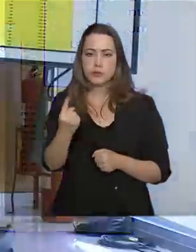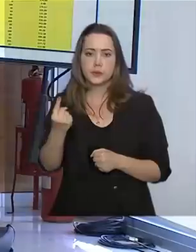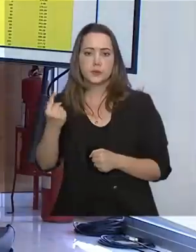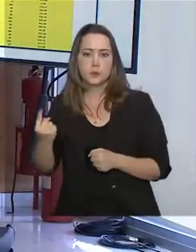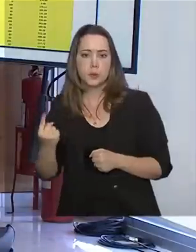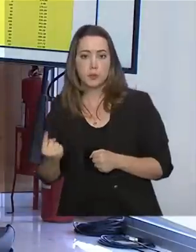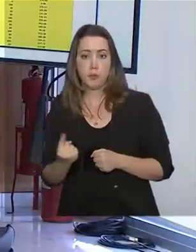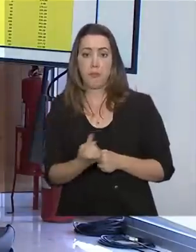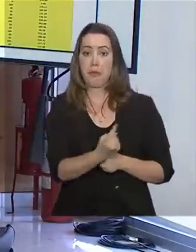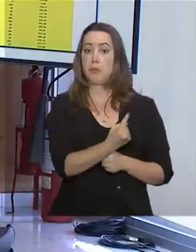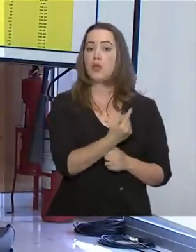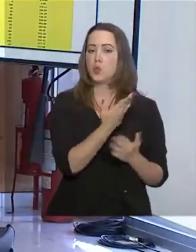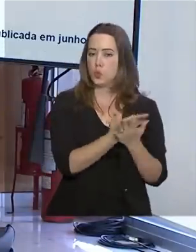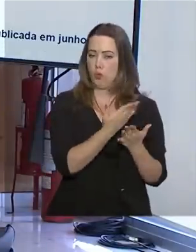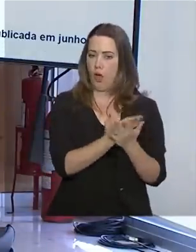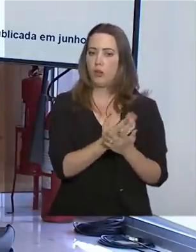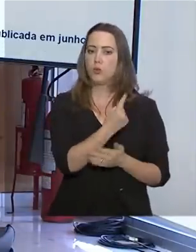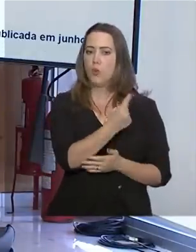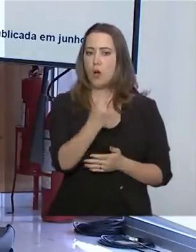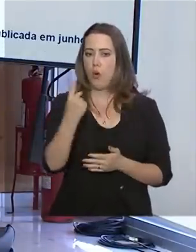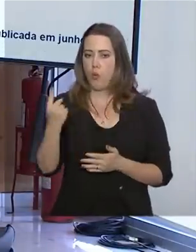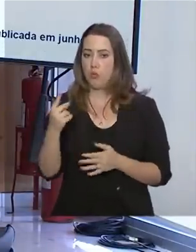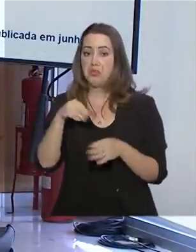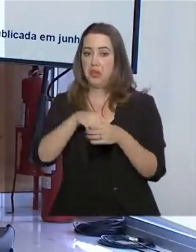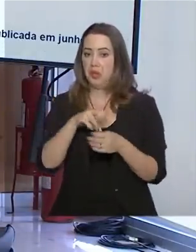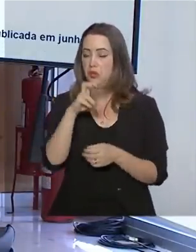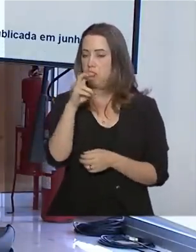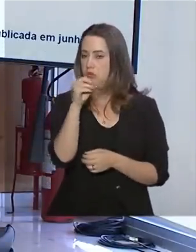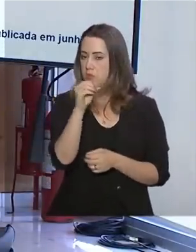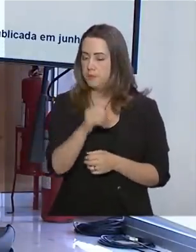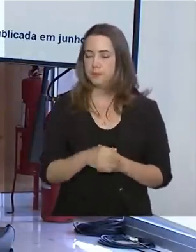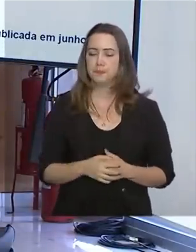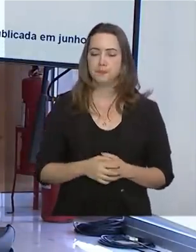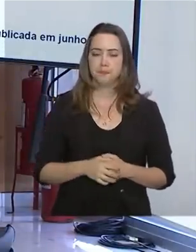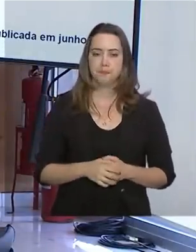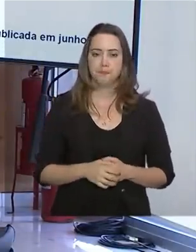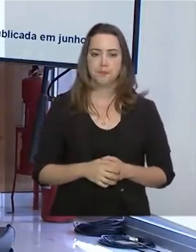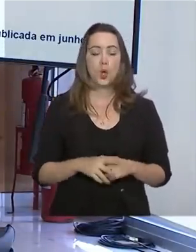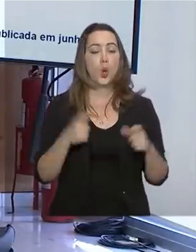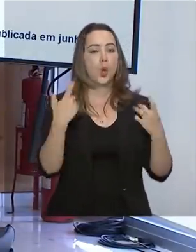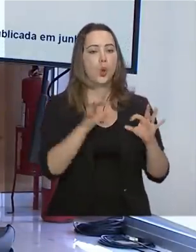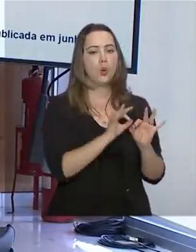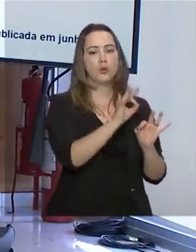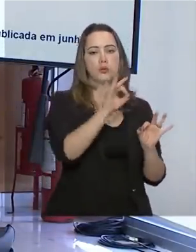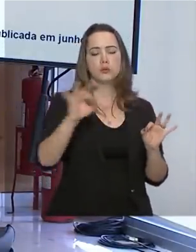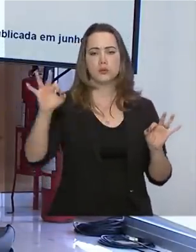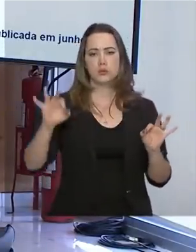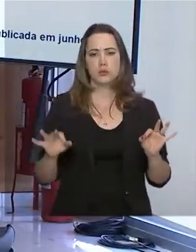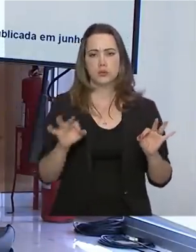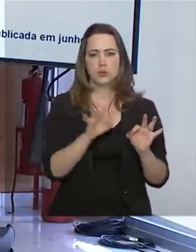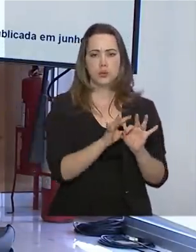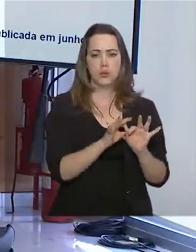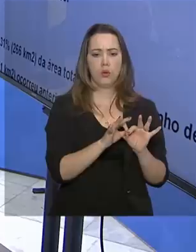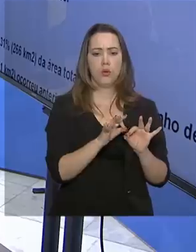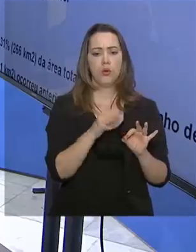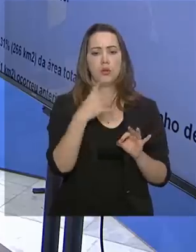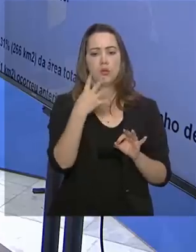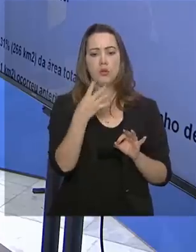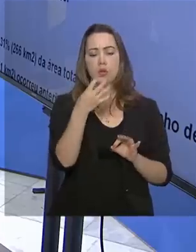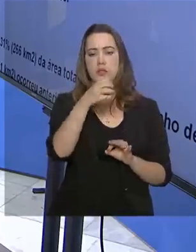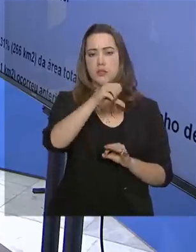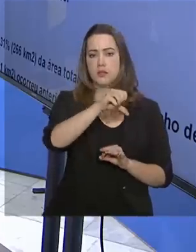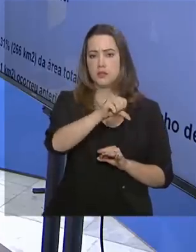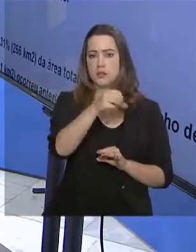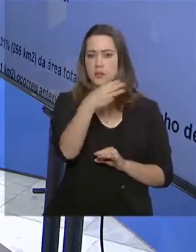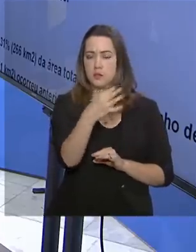500 que nós estamos comentando pode passar a área do desmatamento do deter portanto 493